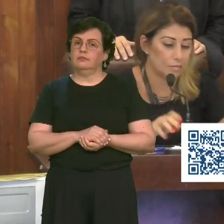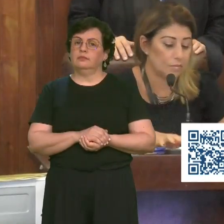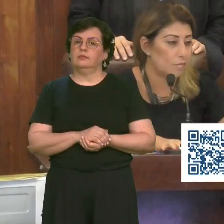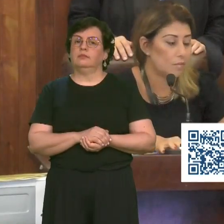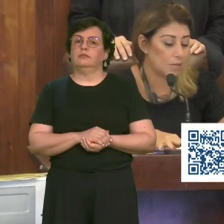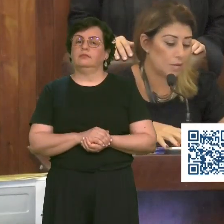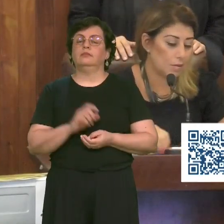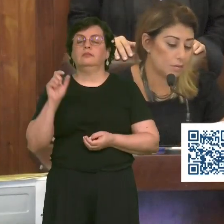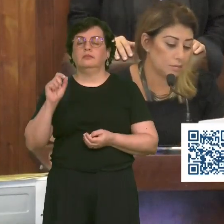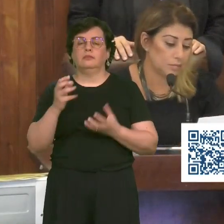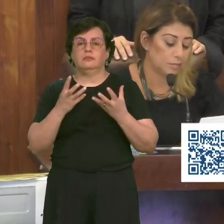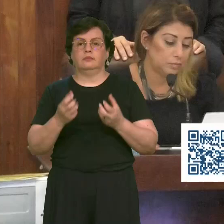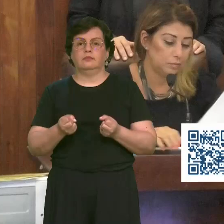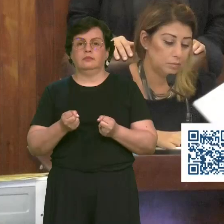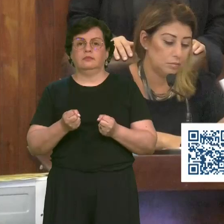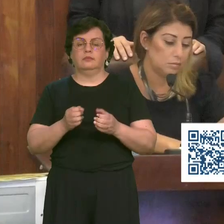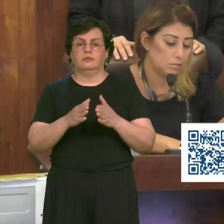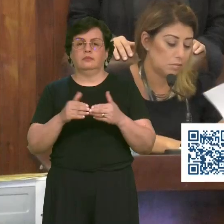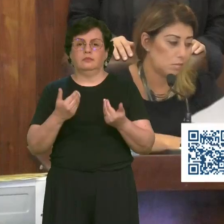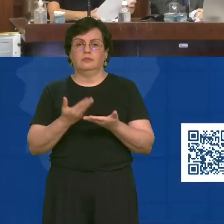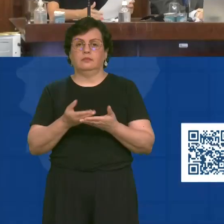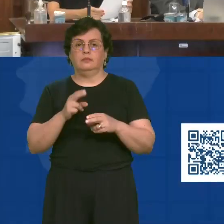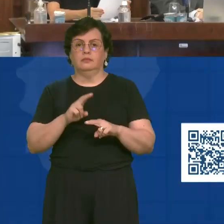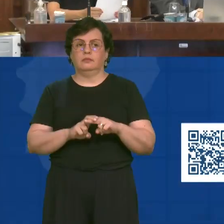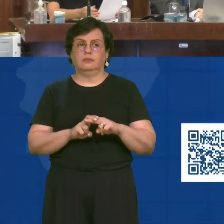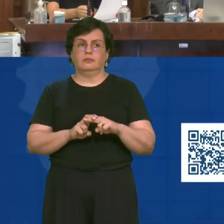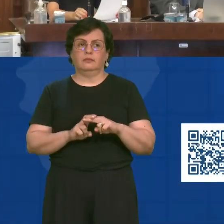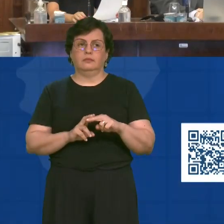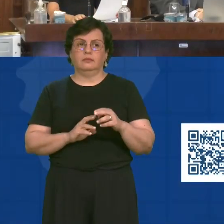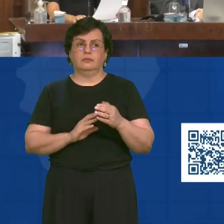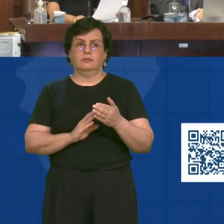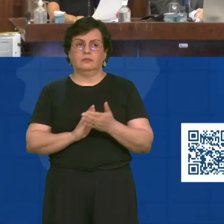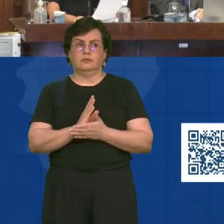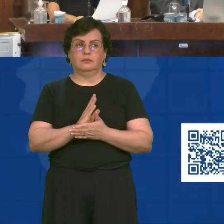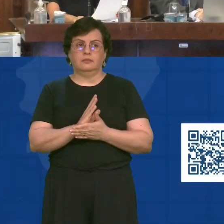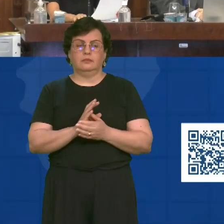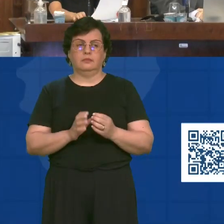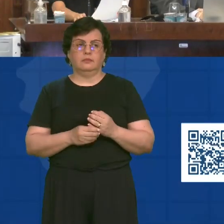os vereadores que aprovam o requerimento permanecem como se encontra